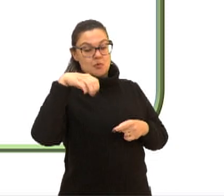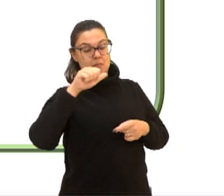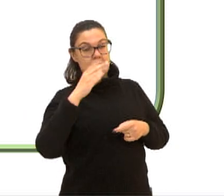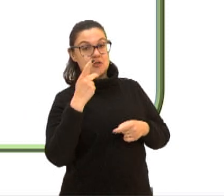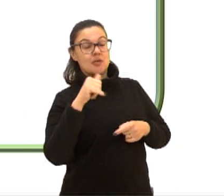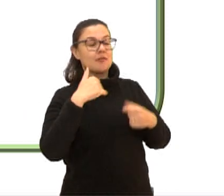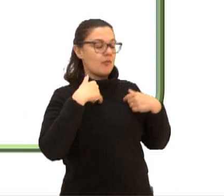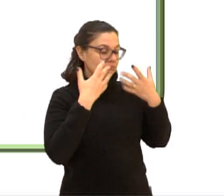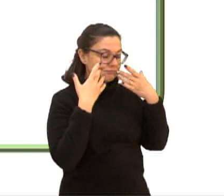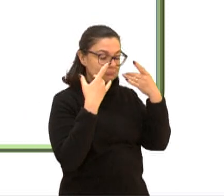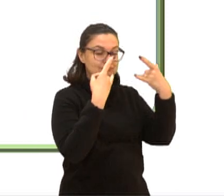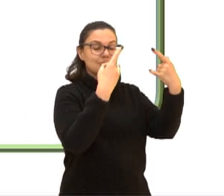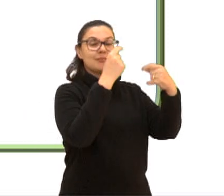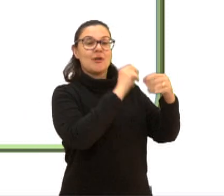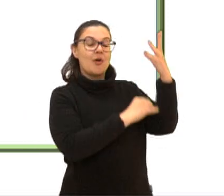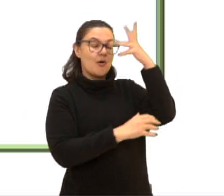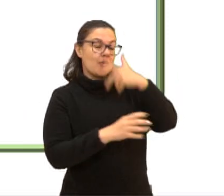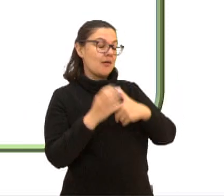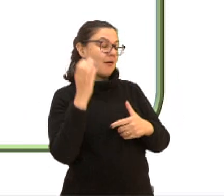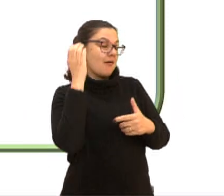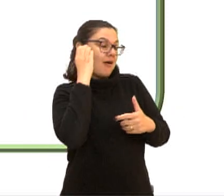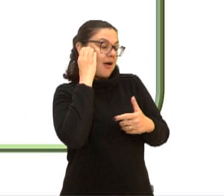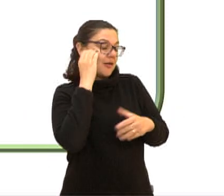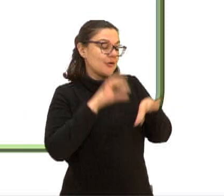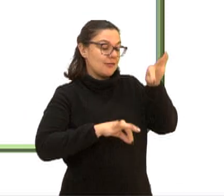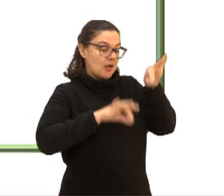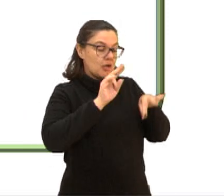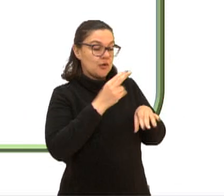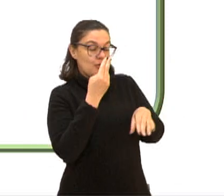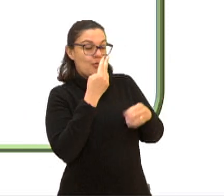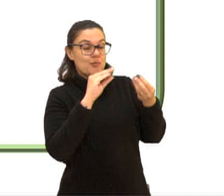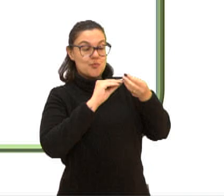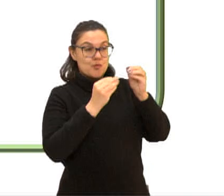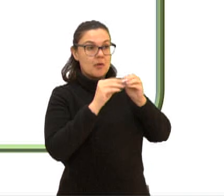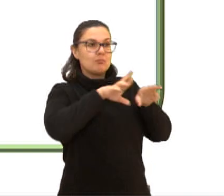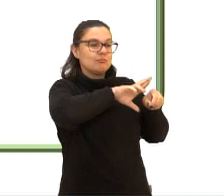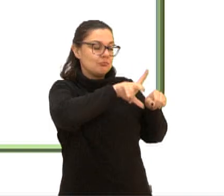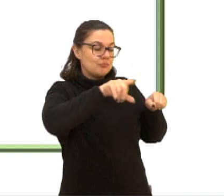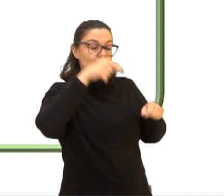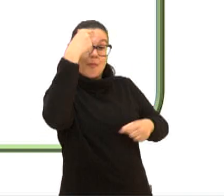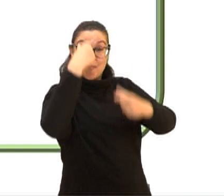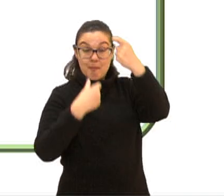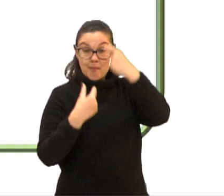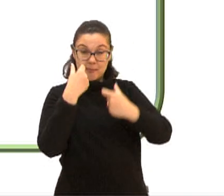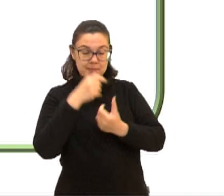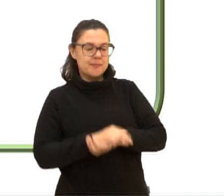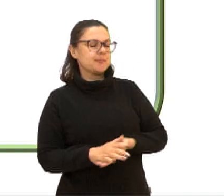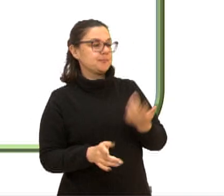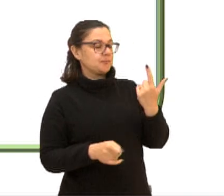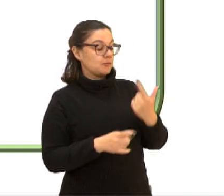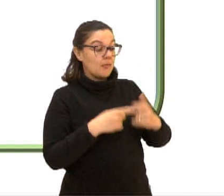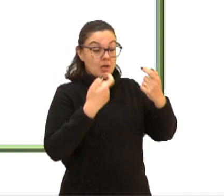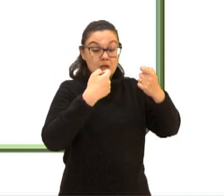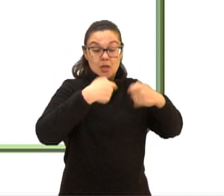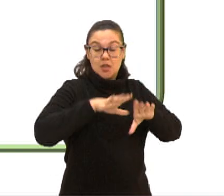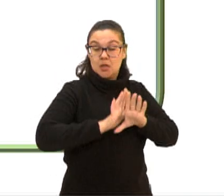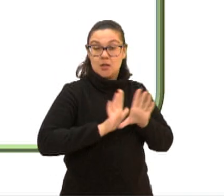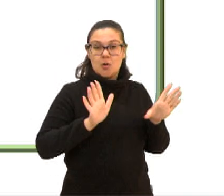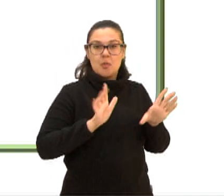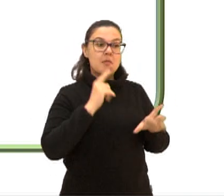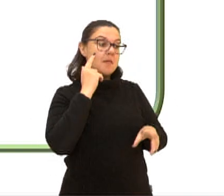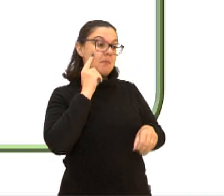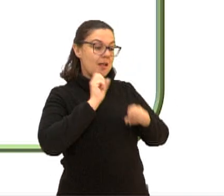do radioteatro, da radionovela, estava na possibilidade de interpretação de diversos personagens. O que ele quer dizer com isso? Porque você não precisa ter